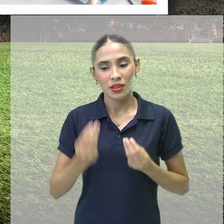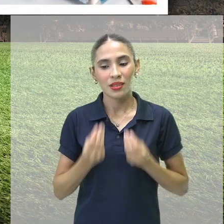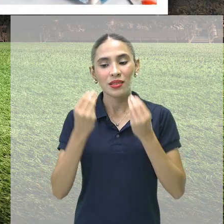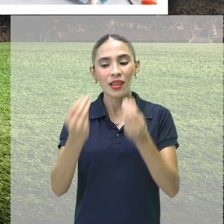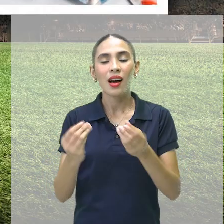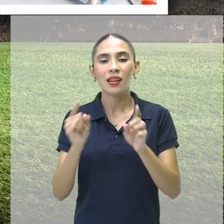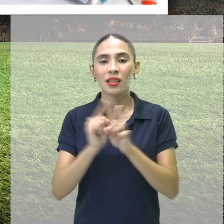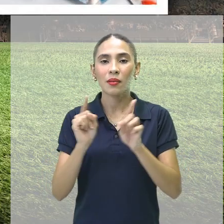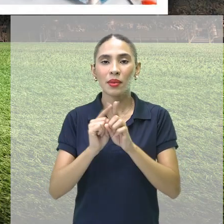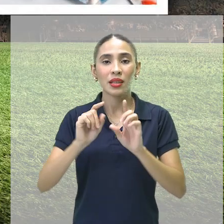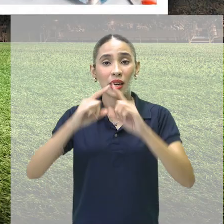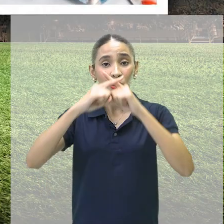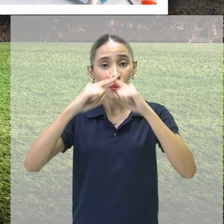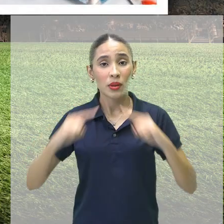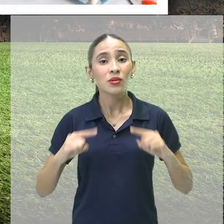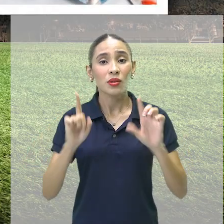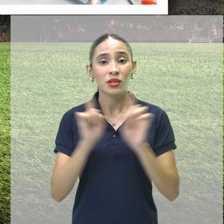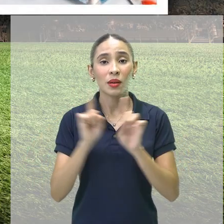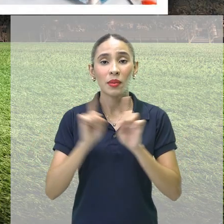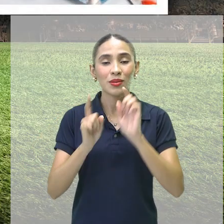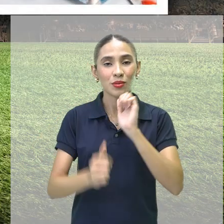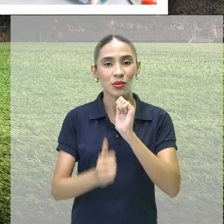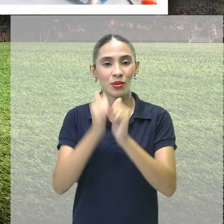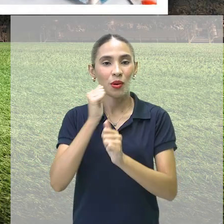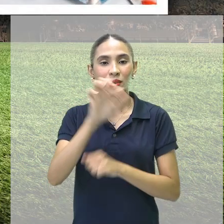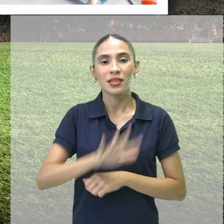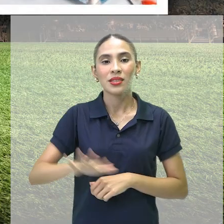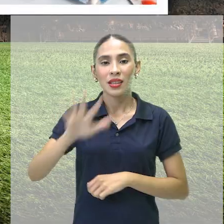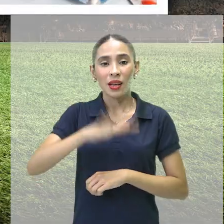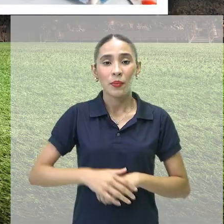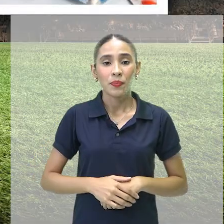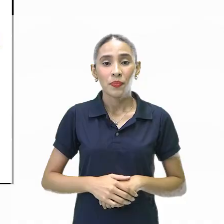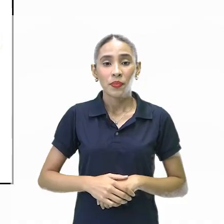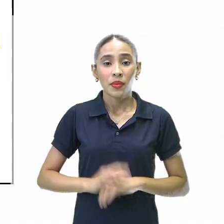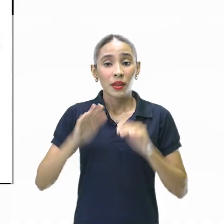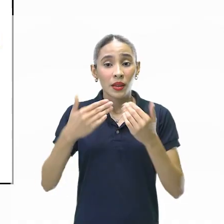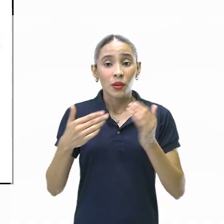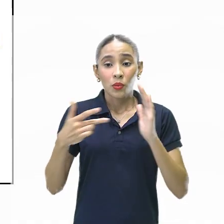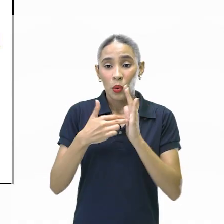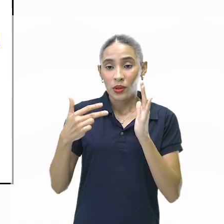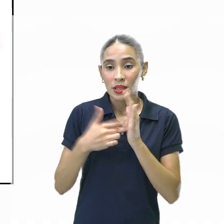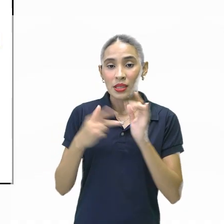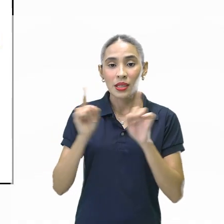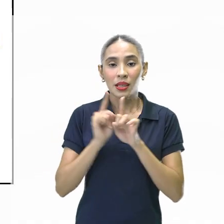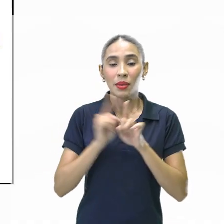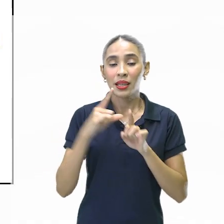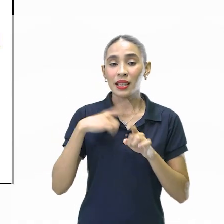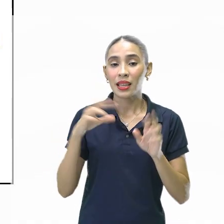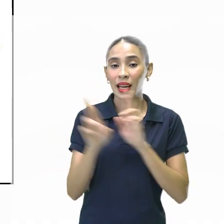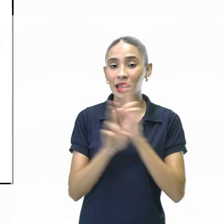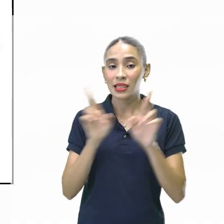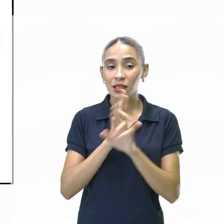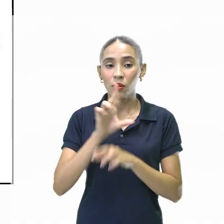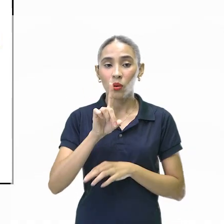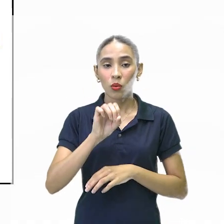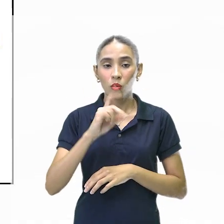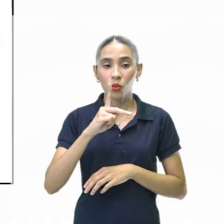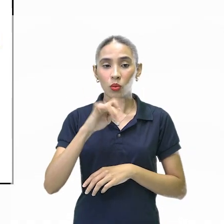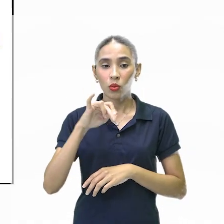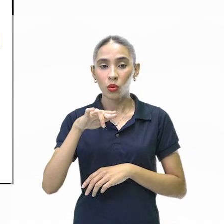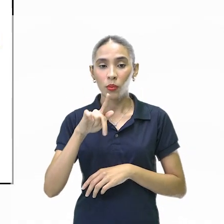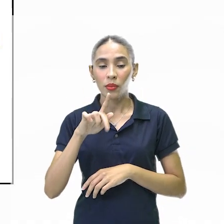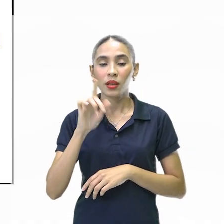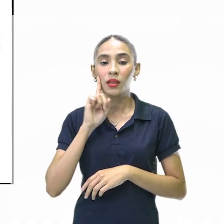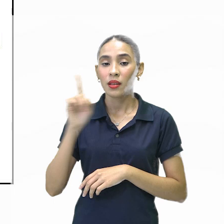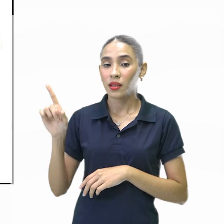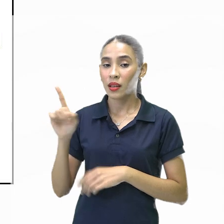as competições, né, para os esportes em geral. E aí, como notícias, né, relacionadas ao doping, eu trago aí